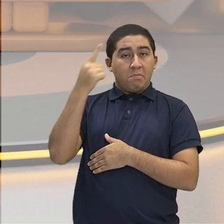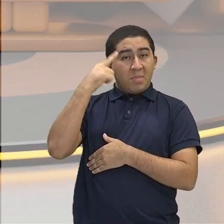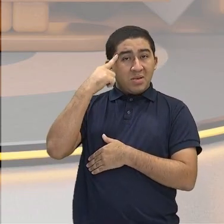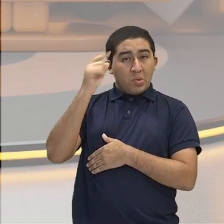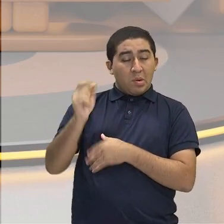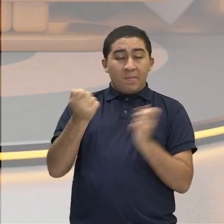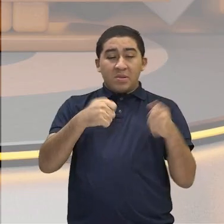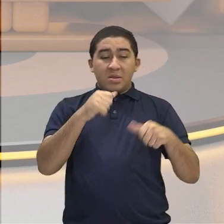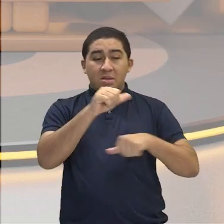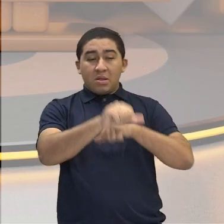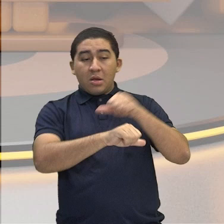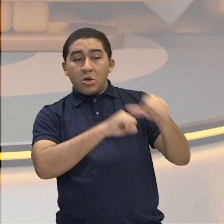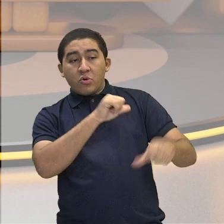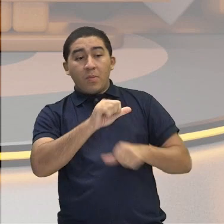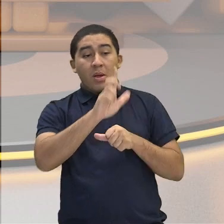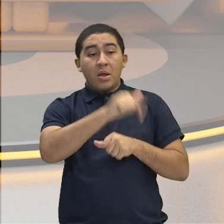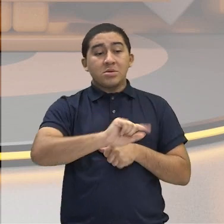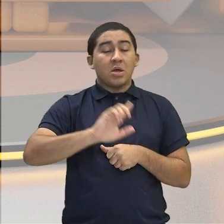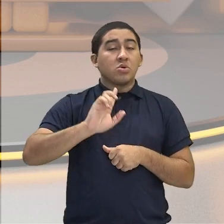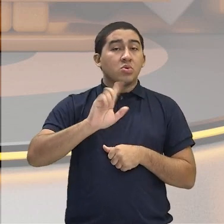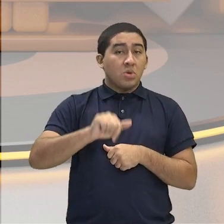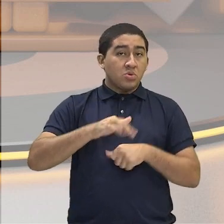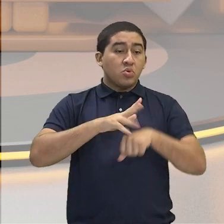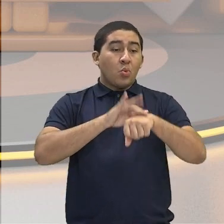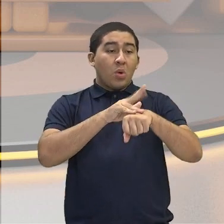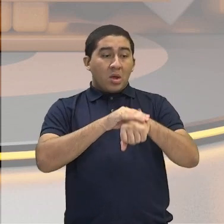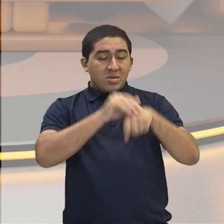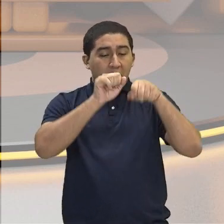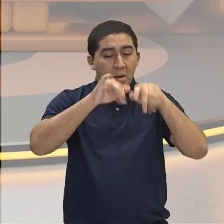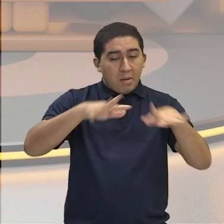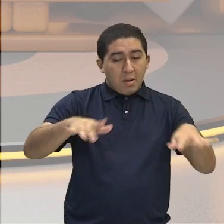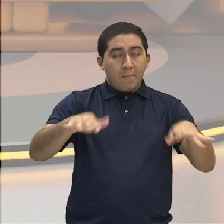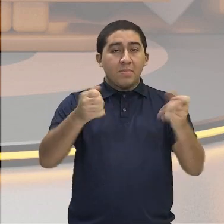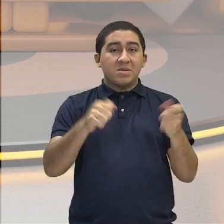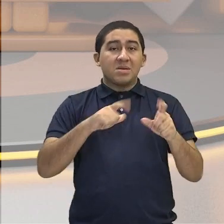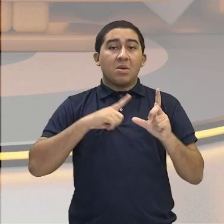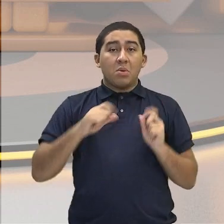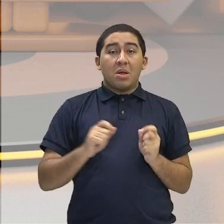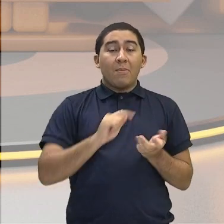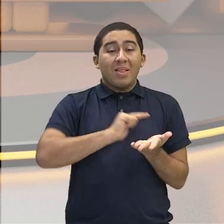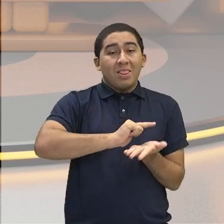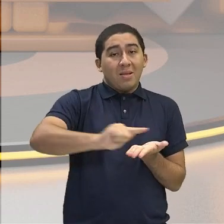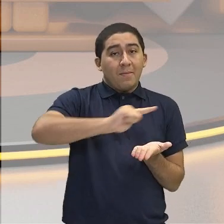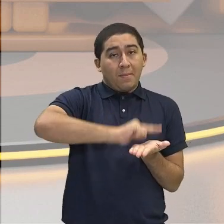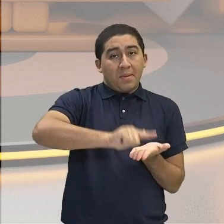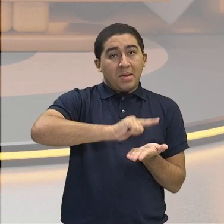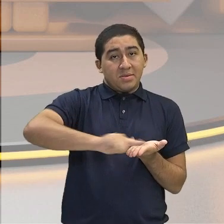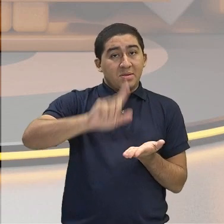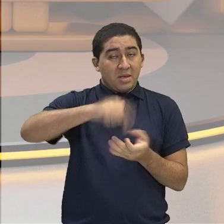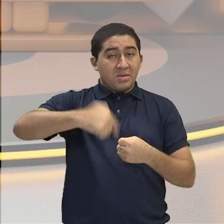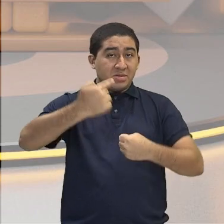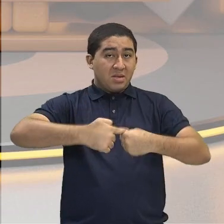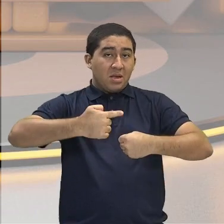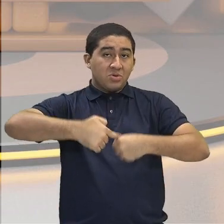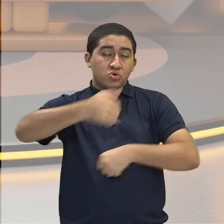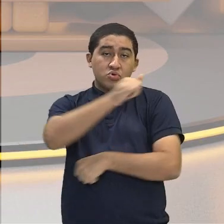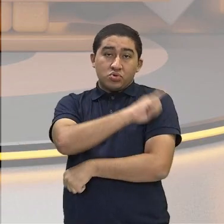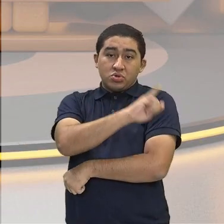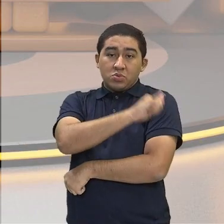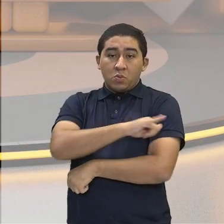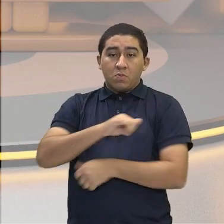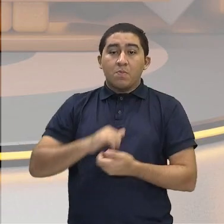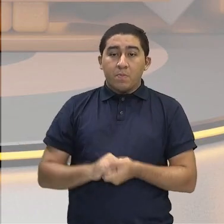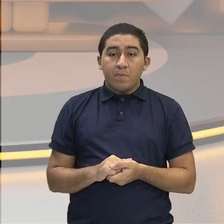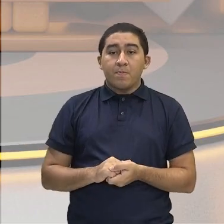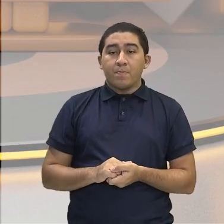quadro, né, de doenças epidêmicas, era necessário que houvesse ali uma grande limpeza na cidade do Rio de Janeiro. E, para